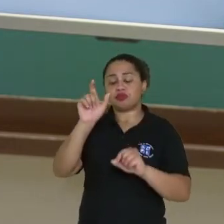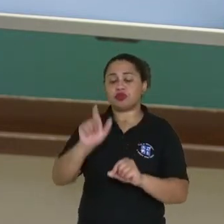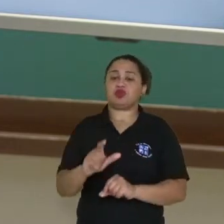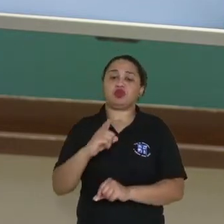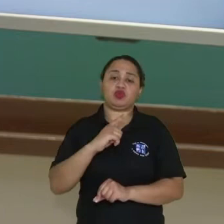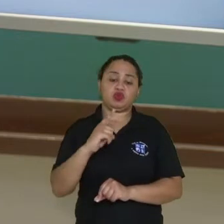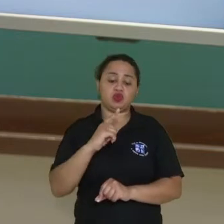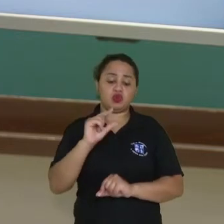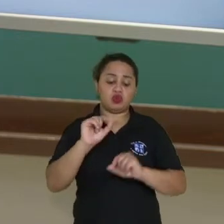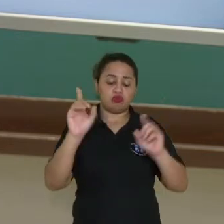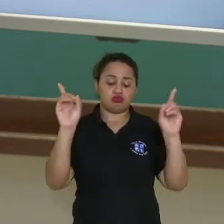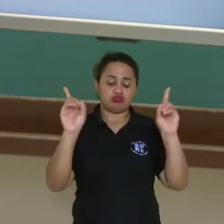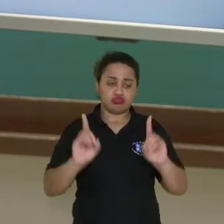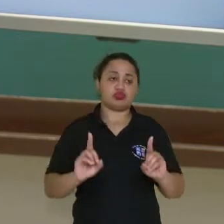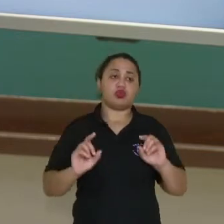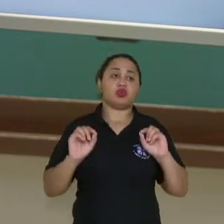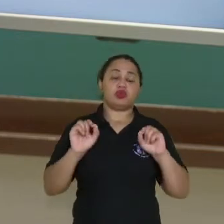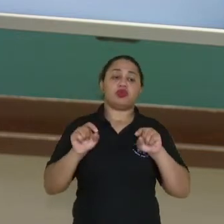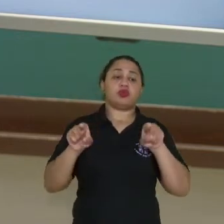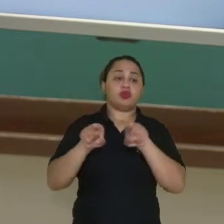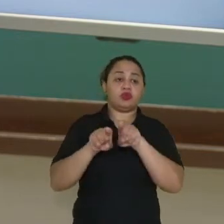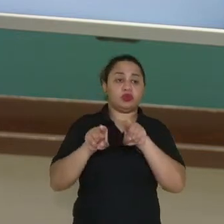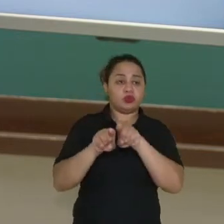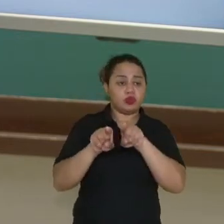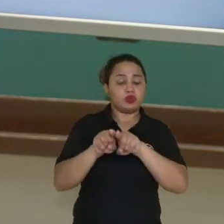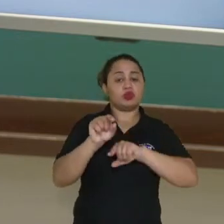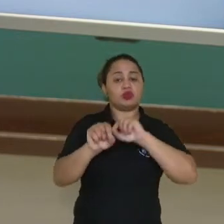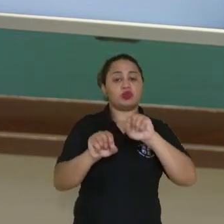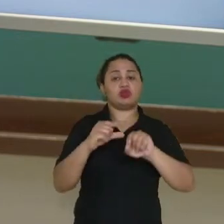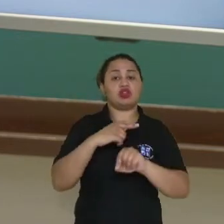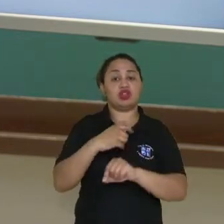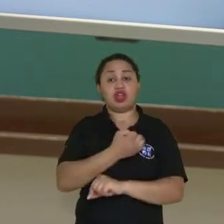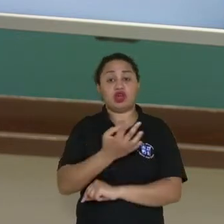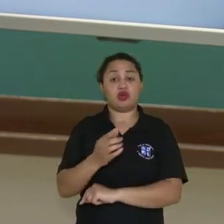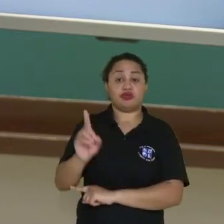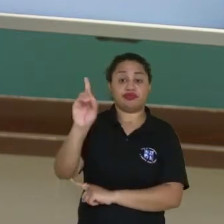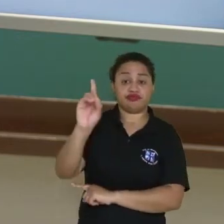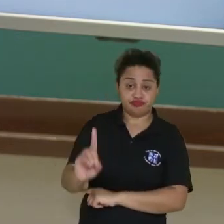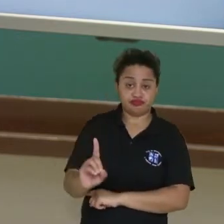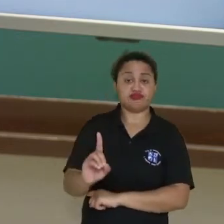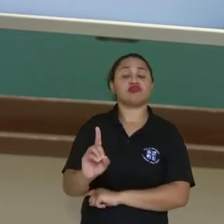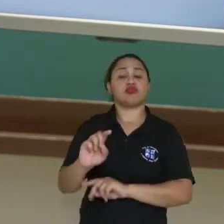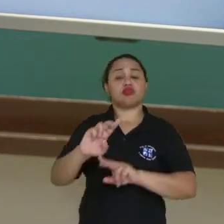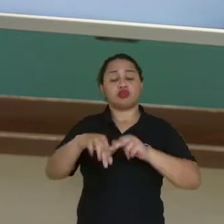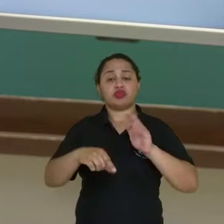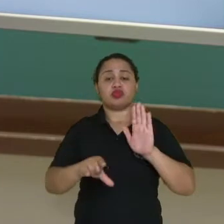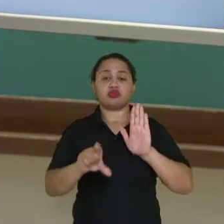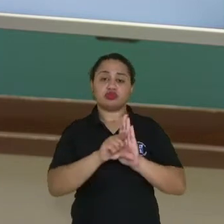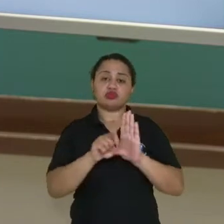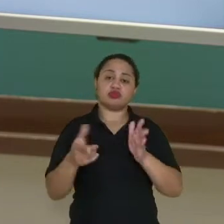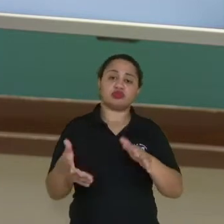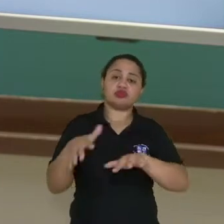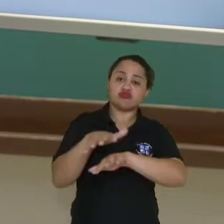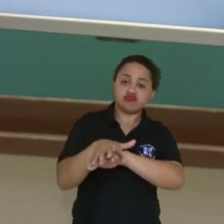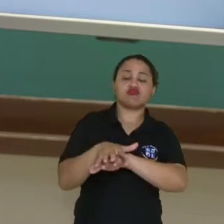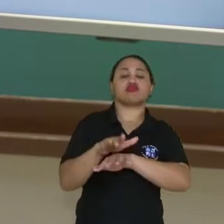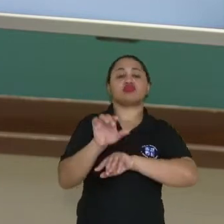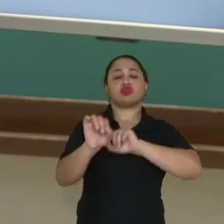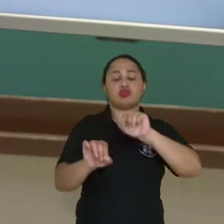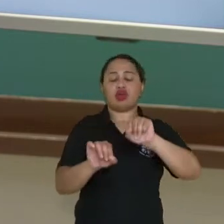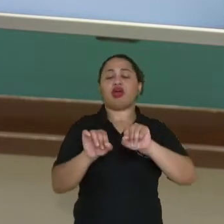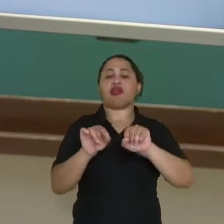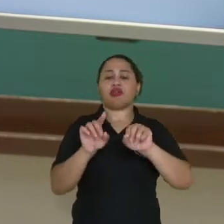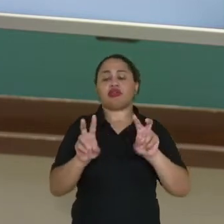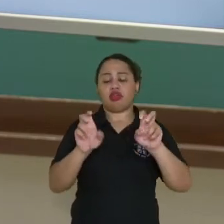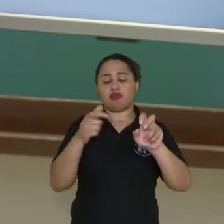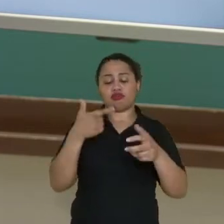alguma necessidade especial também elas têm alguns direitos, pelas leis da inclusão, as leis que tratam da inclusão